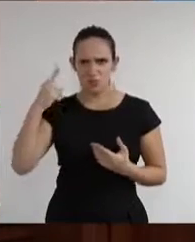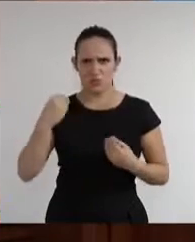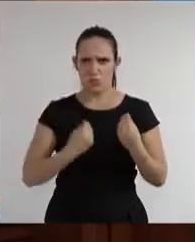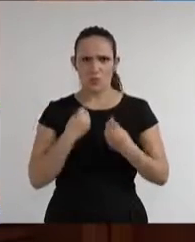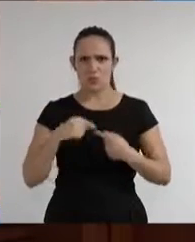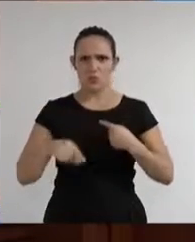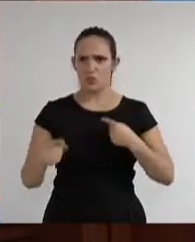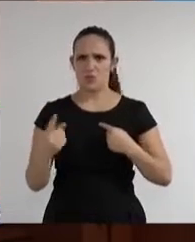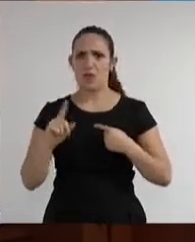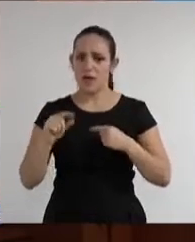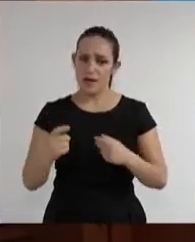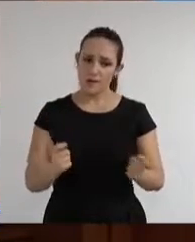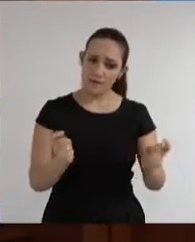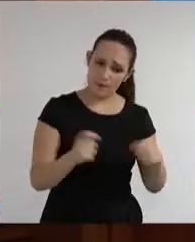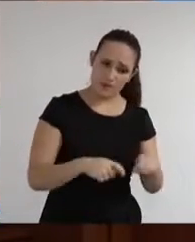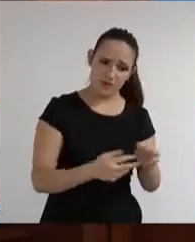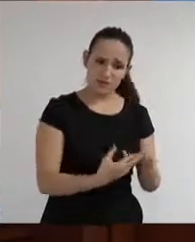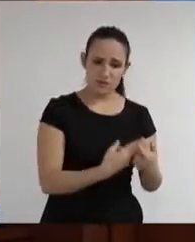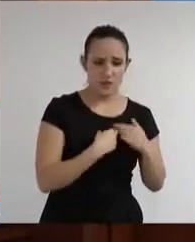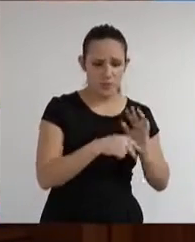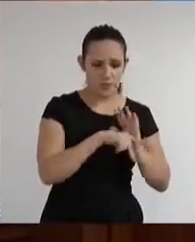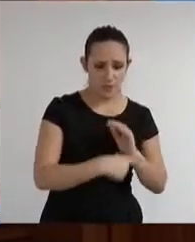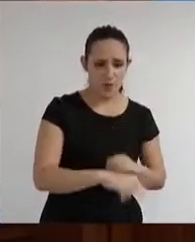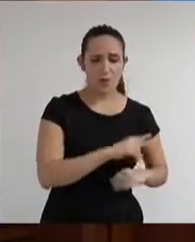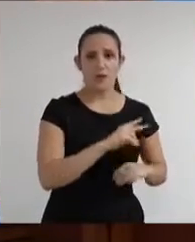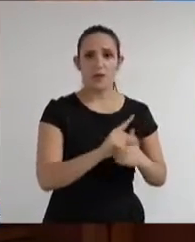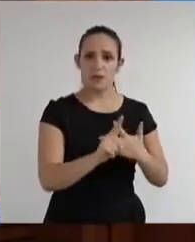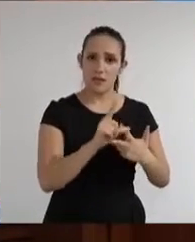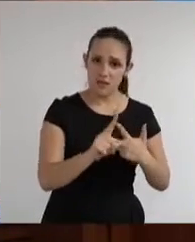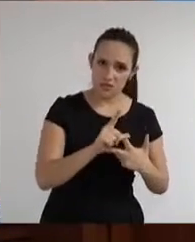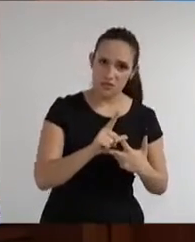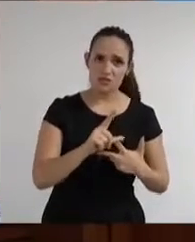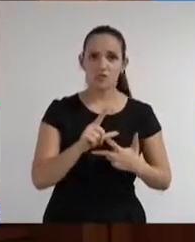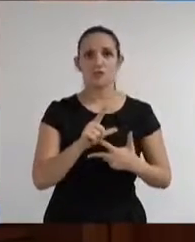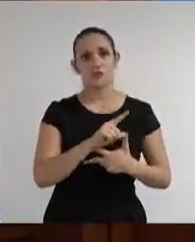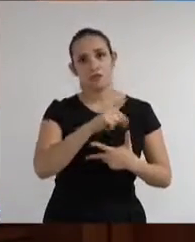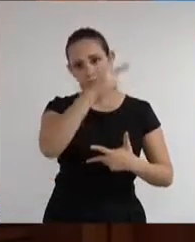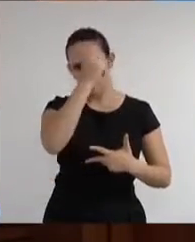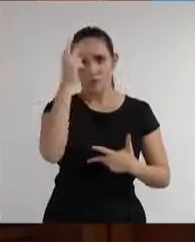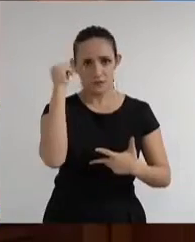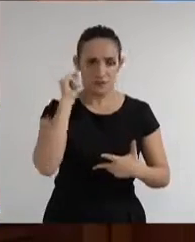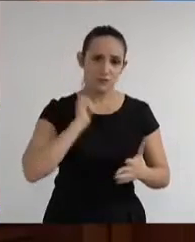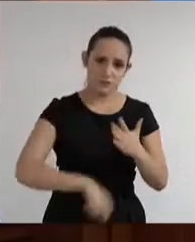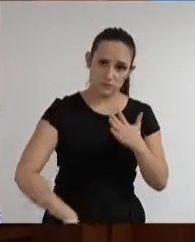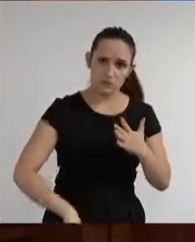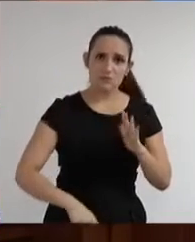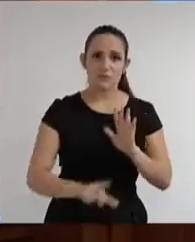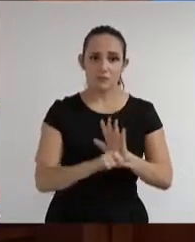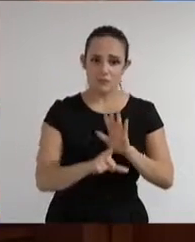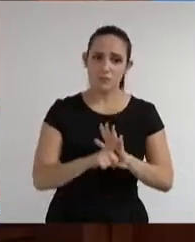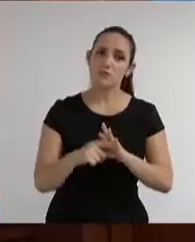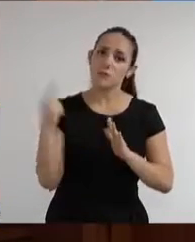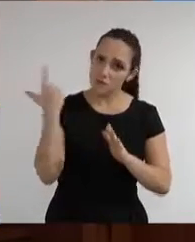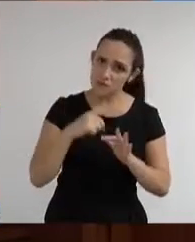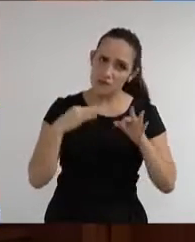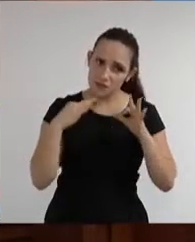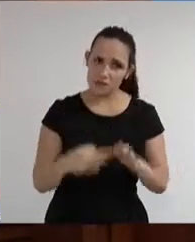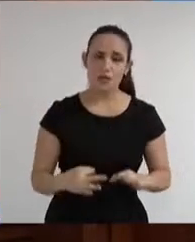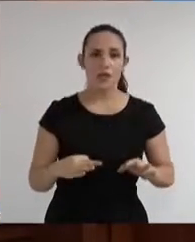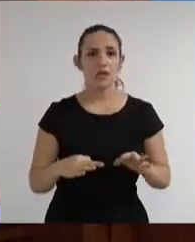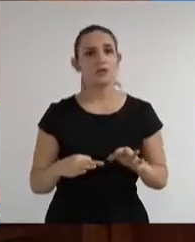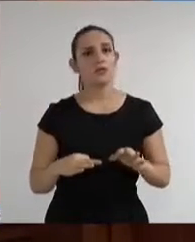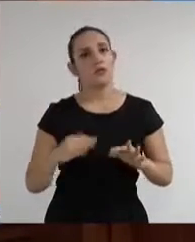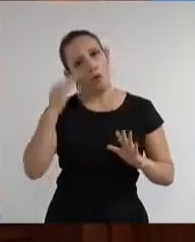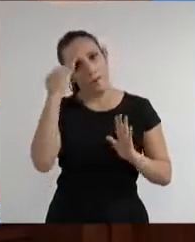a competência do vereador e seu legislador. Então, e principalmente de um prefeito, de poder realmente executar aquilo que foi